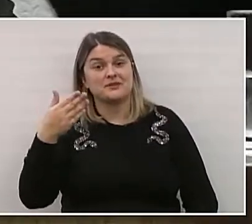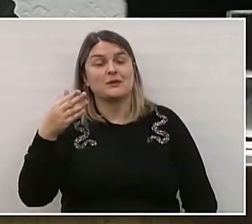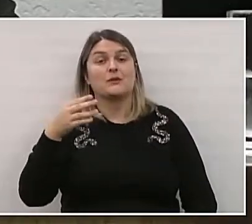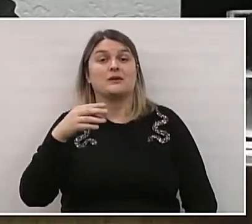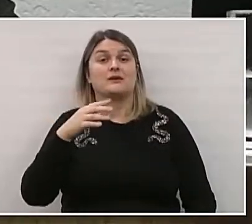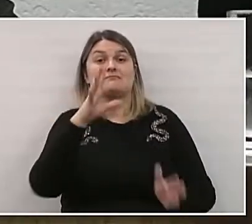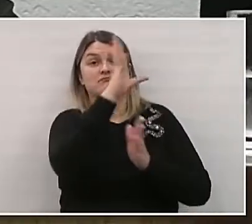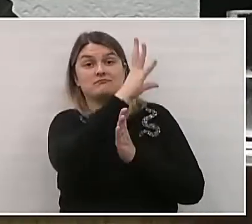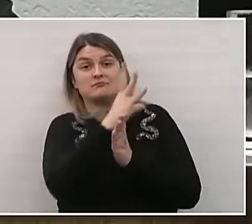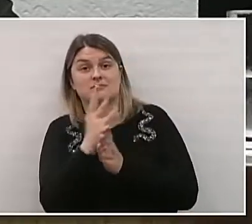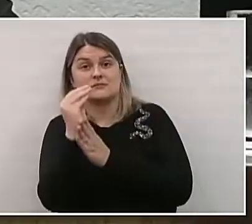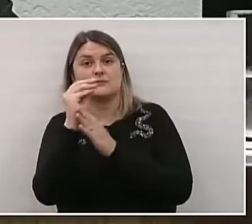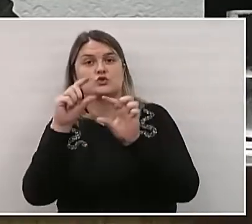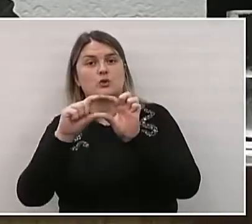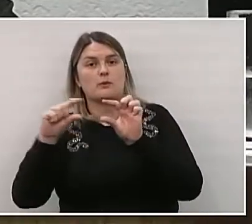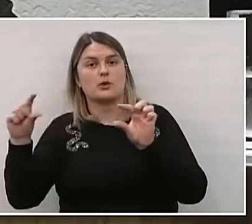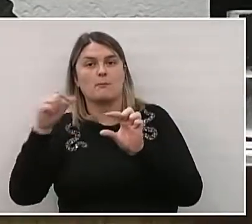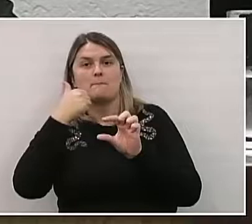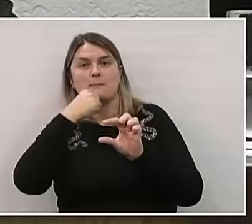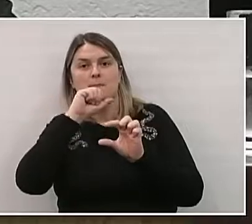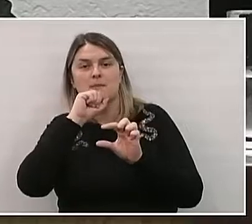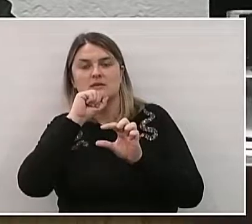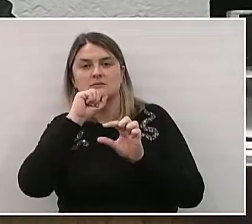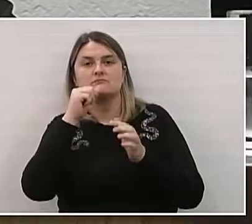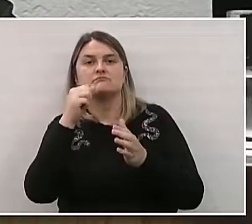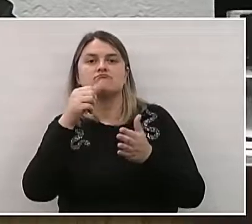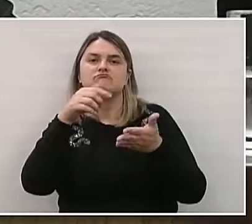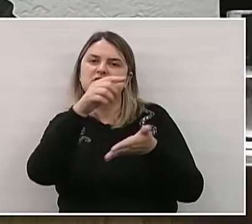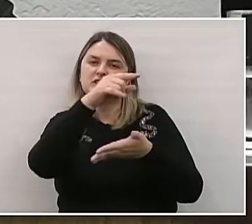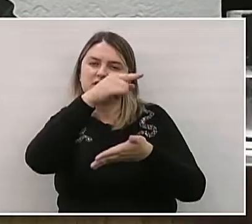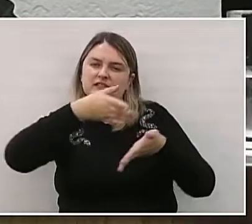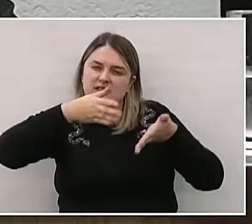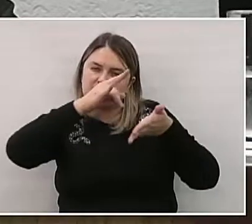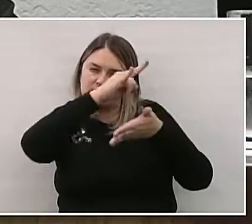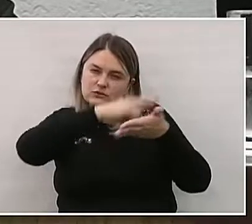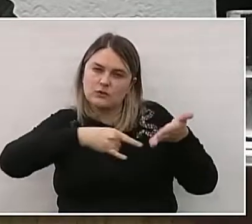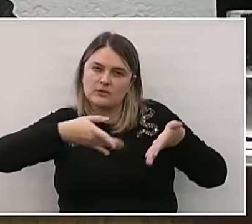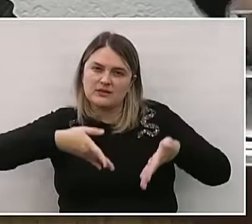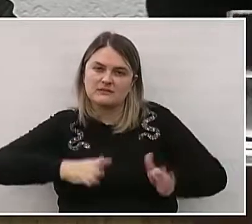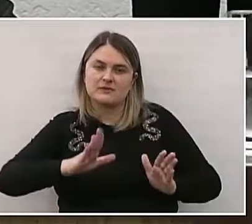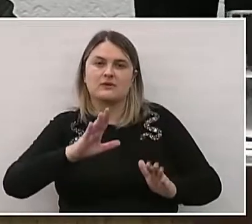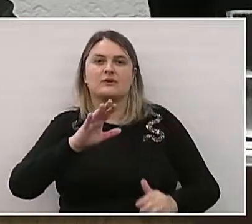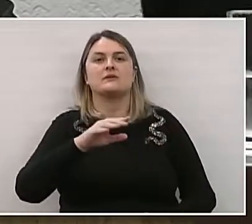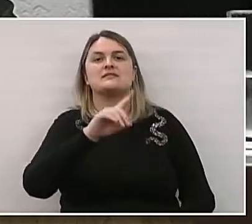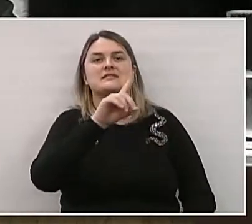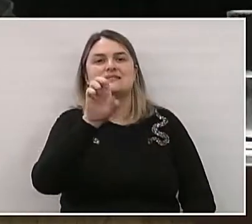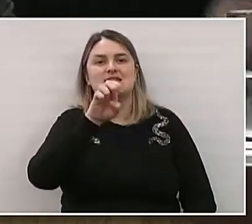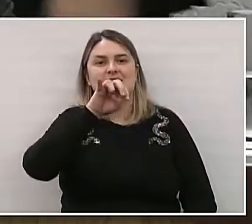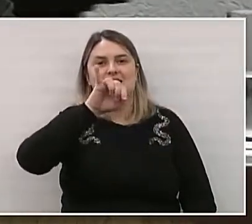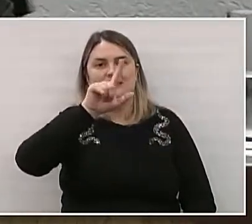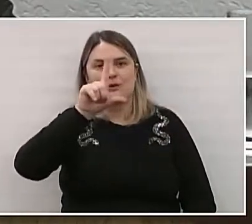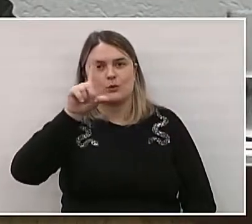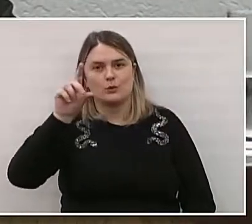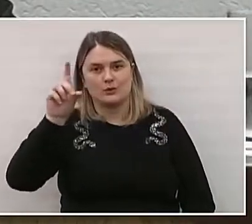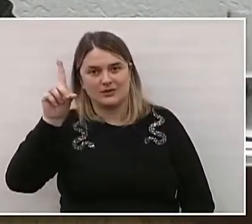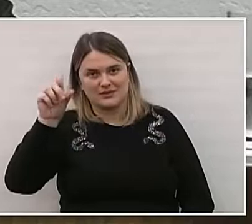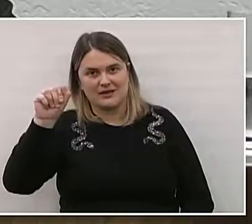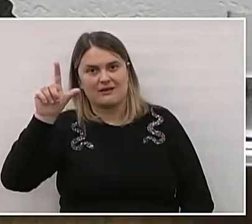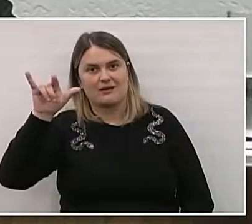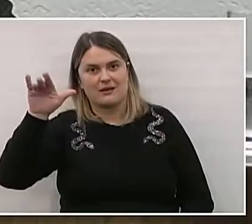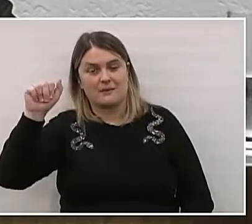o sobrenome da mãe, sendo registrada como Zenilda Lima. No dia 15 deste mês, de